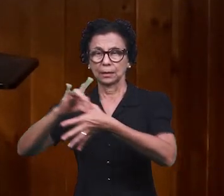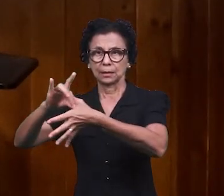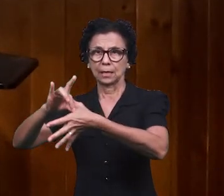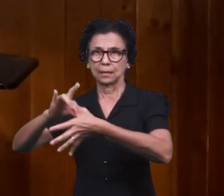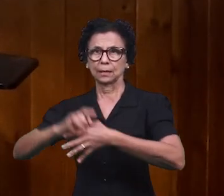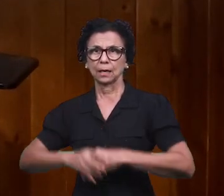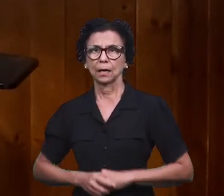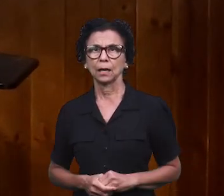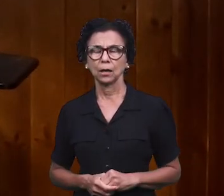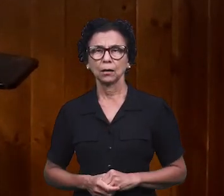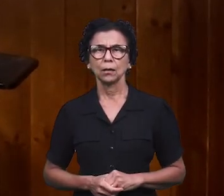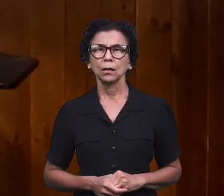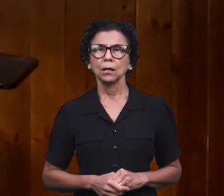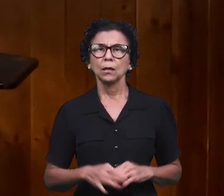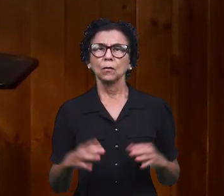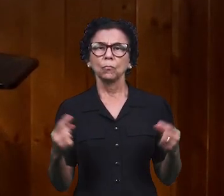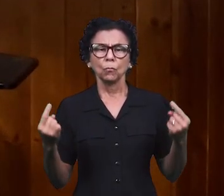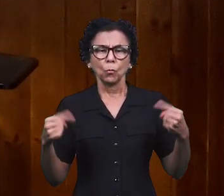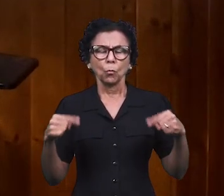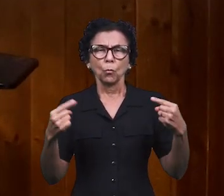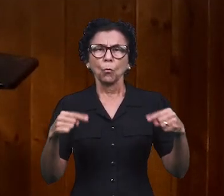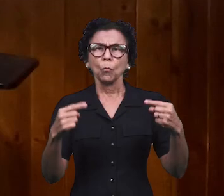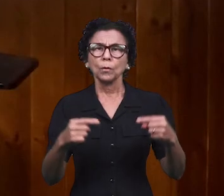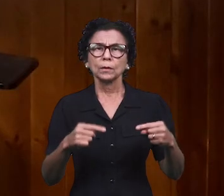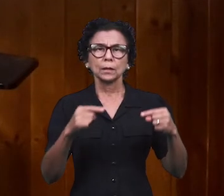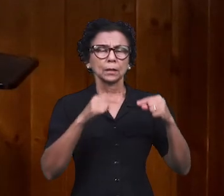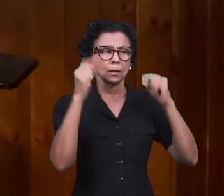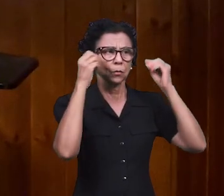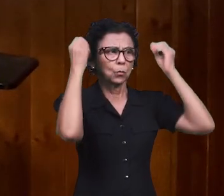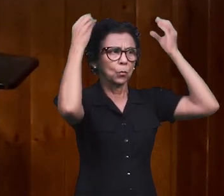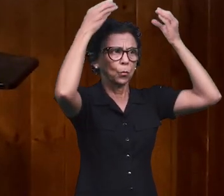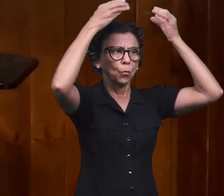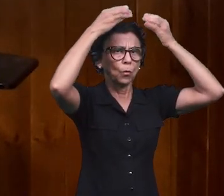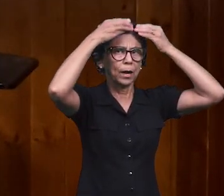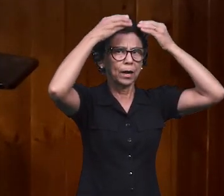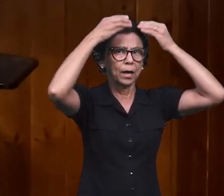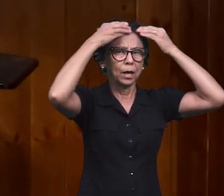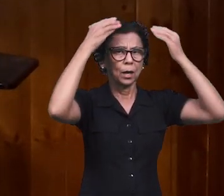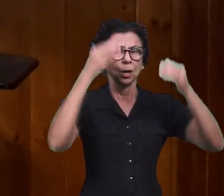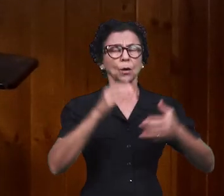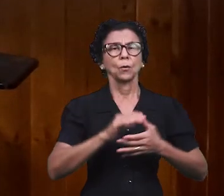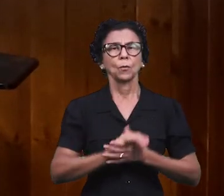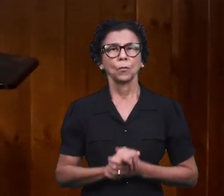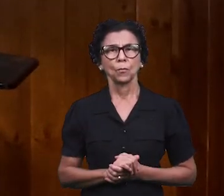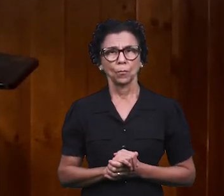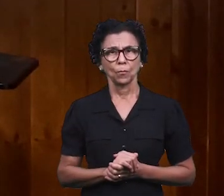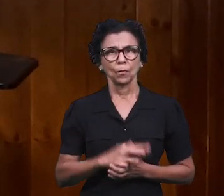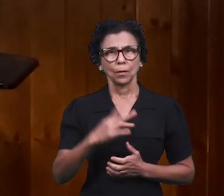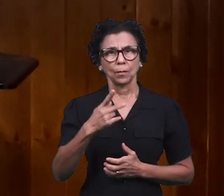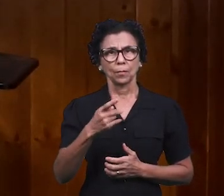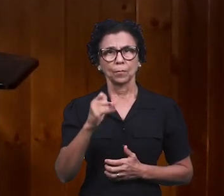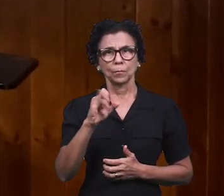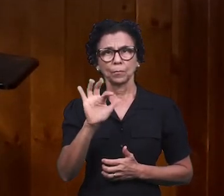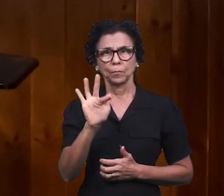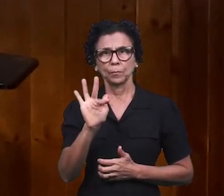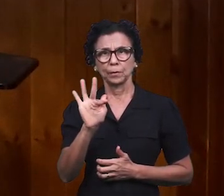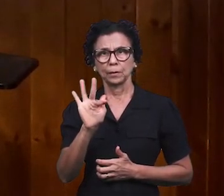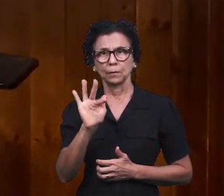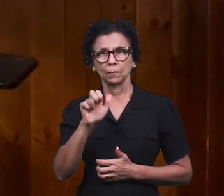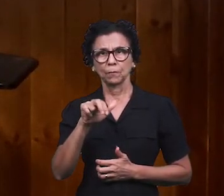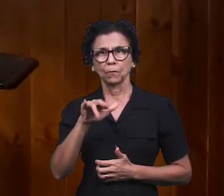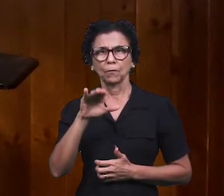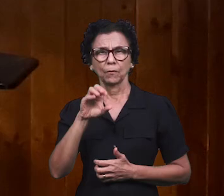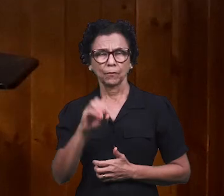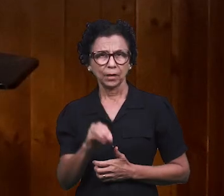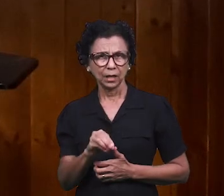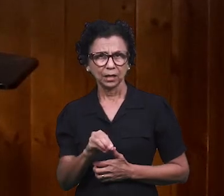contestou aquela profanação que houve pelo rei Antíoco Epifânio, também conhecido como Antíoco